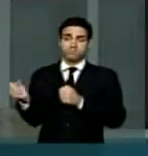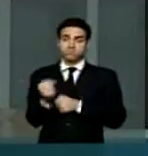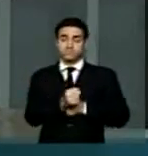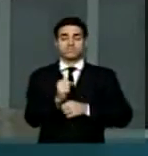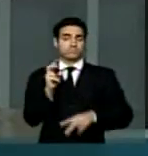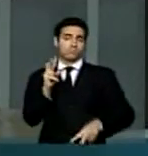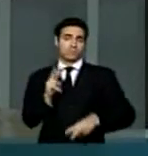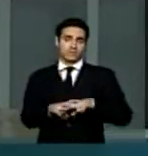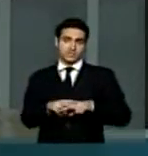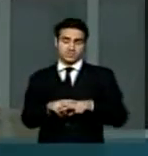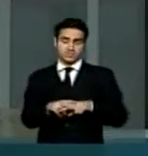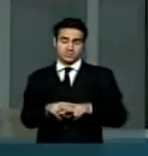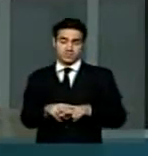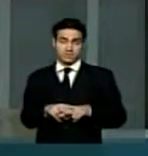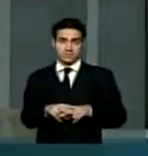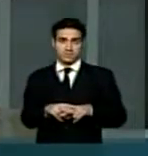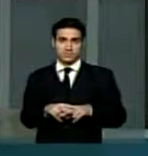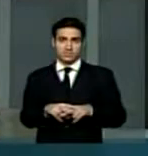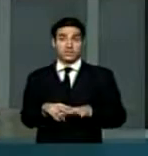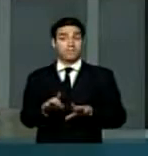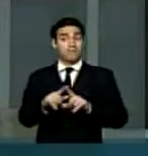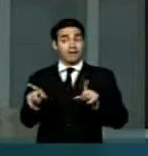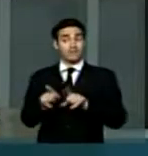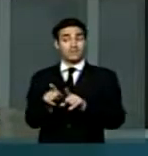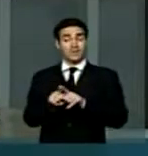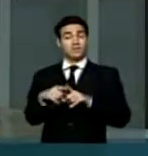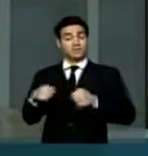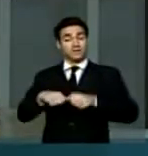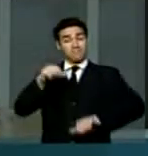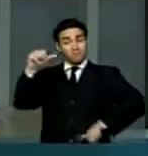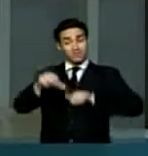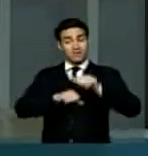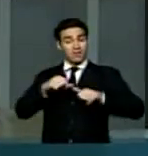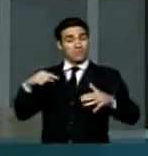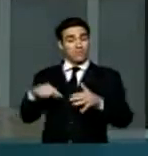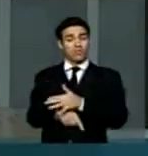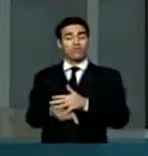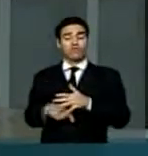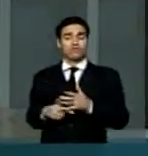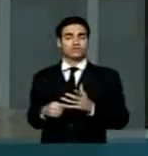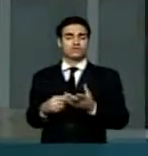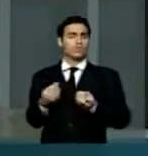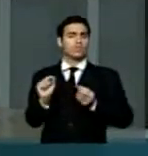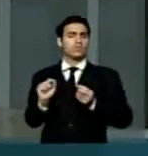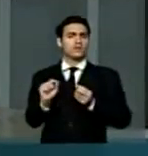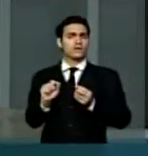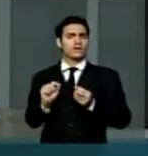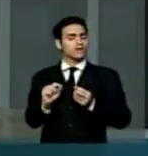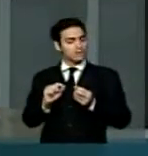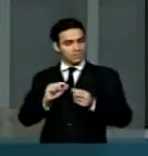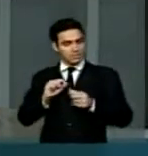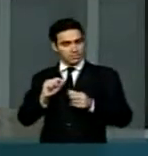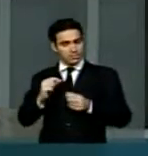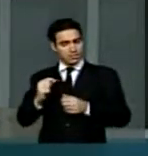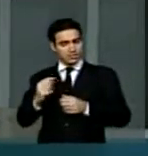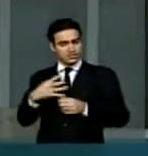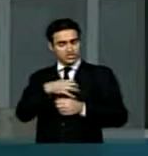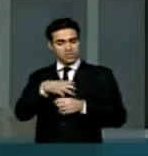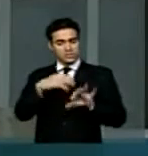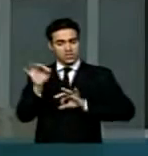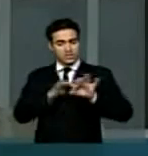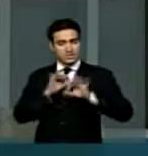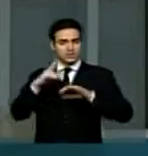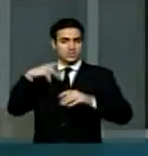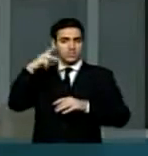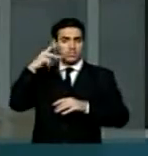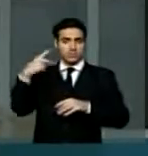também sair sem que tenhamos mudanças profundas na forma de organização da